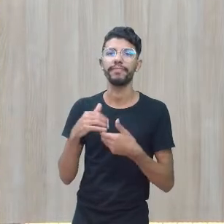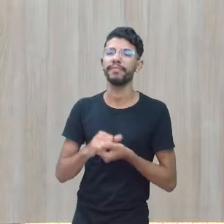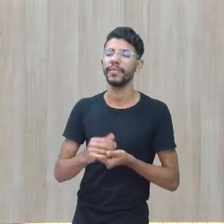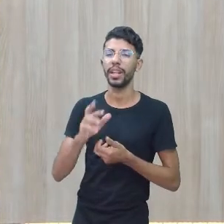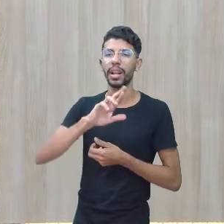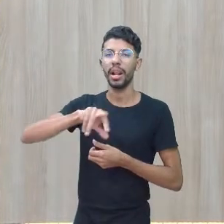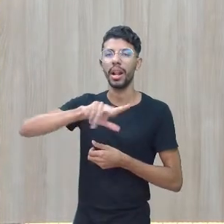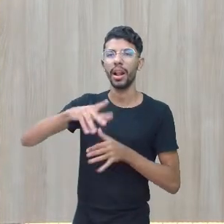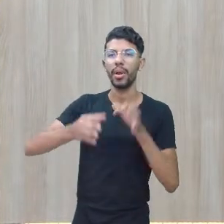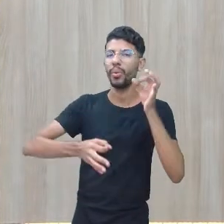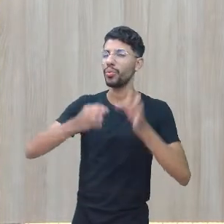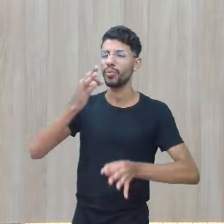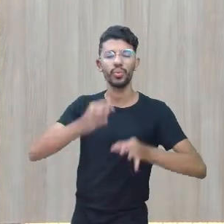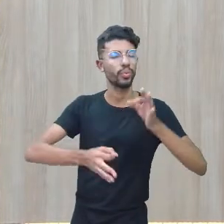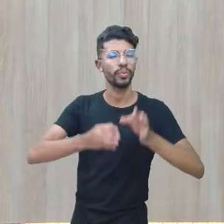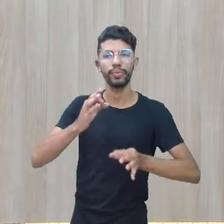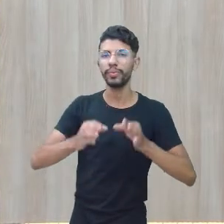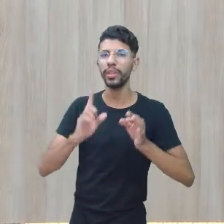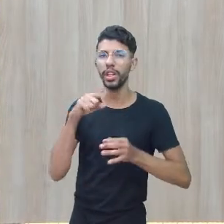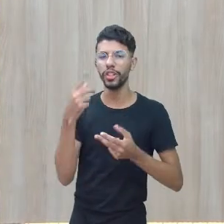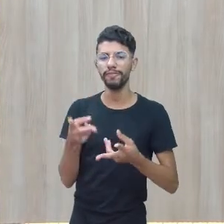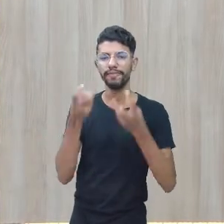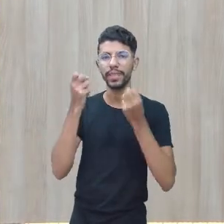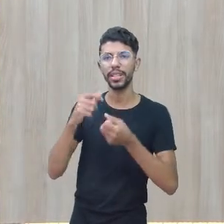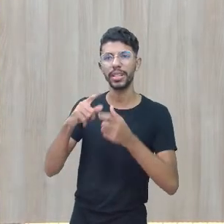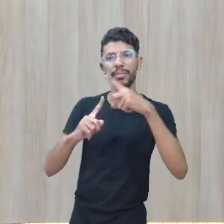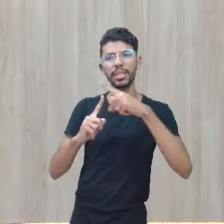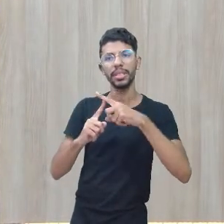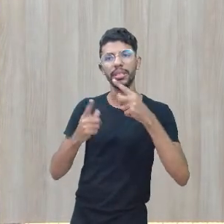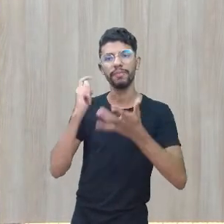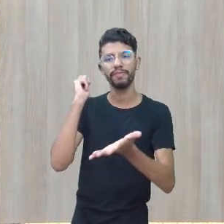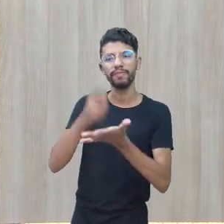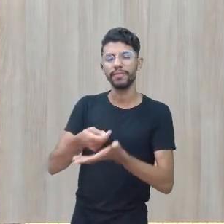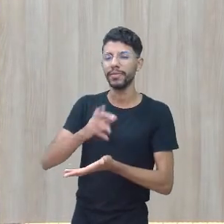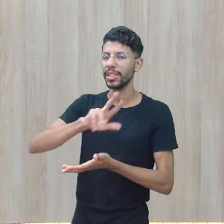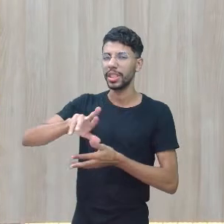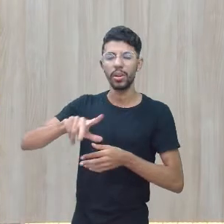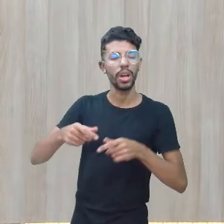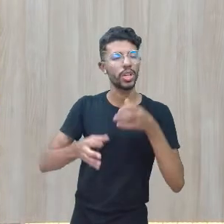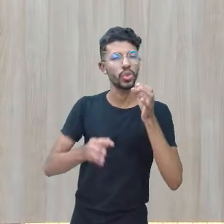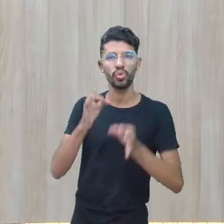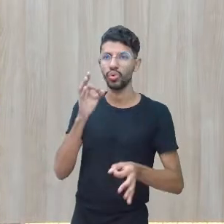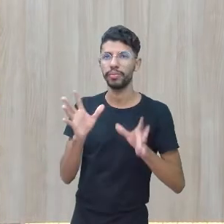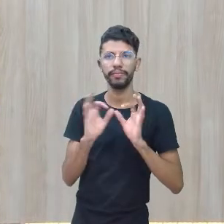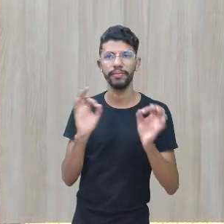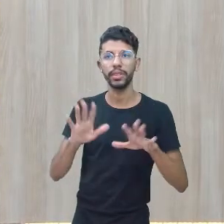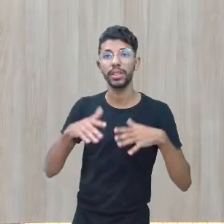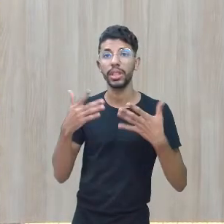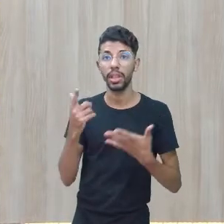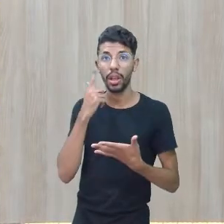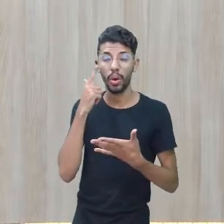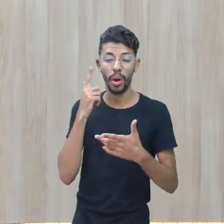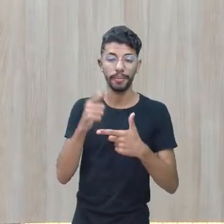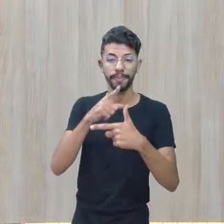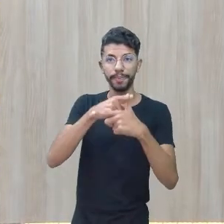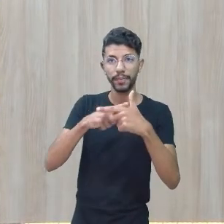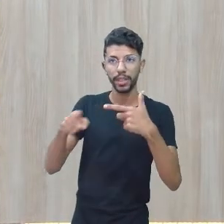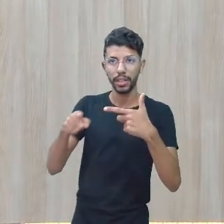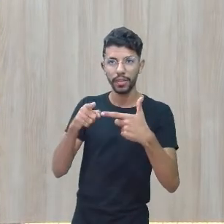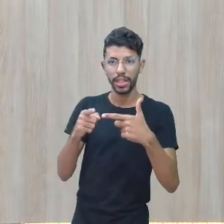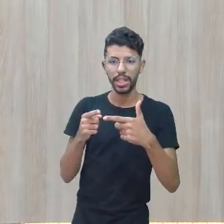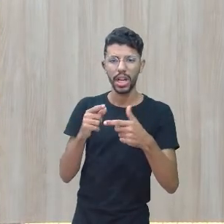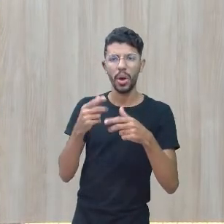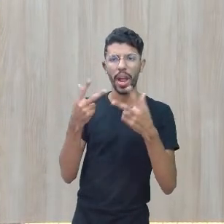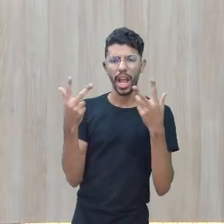não é justo, né, gente? Quando a gente observa esse tipo de pagamento, não é justo. Então, se a divisão não vai ser feita em